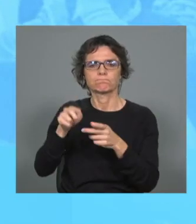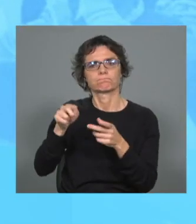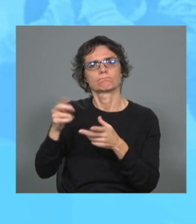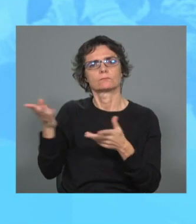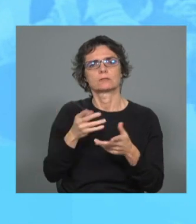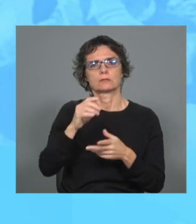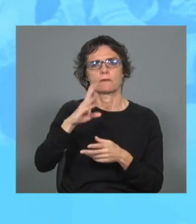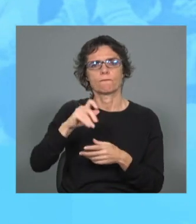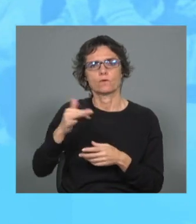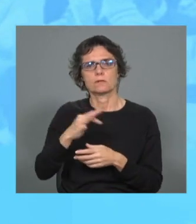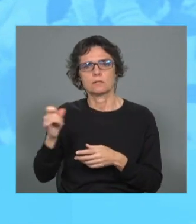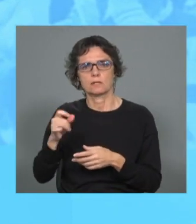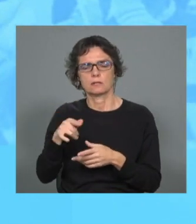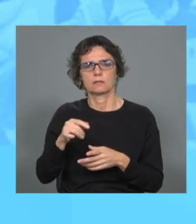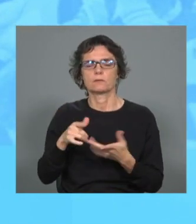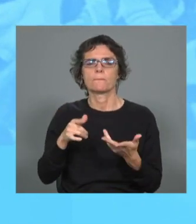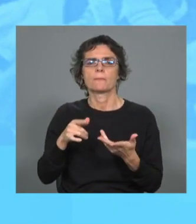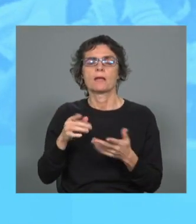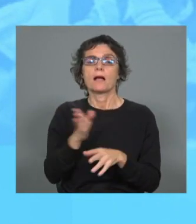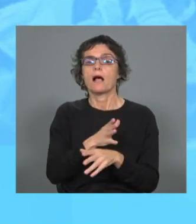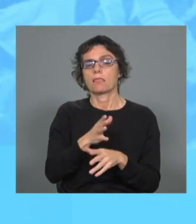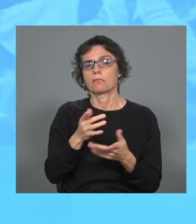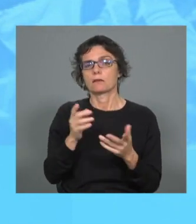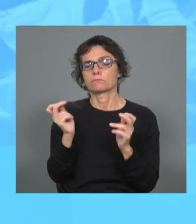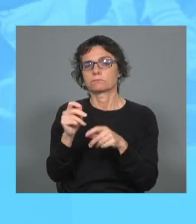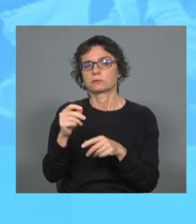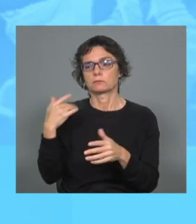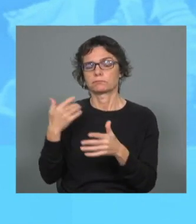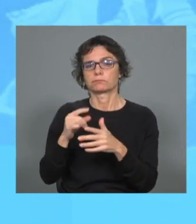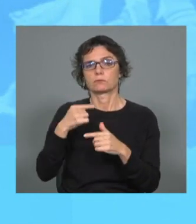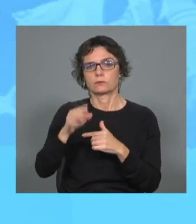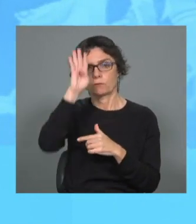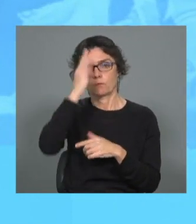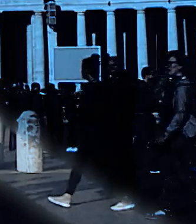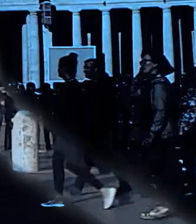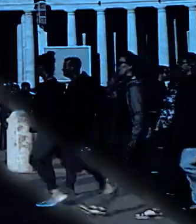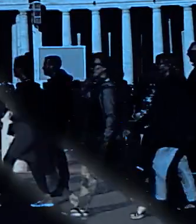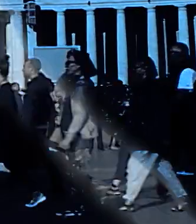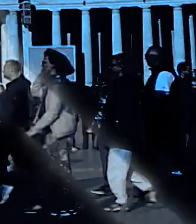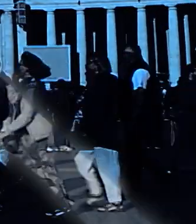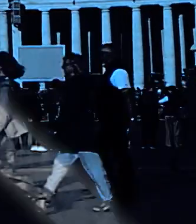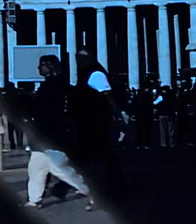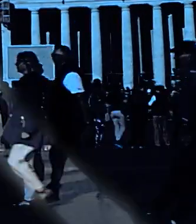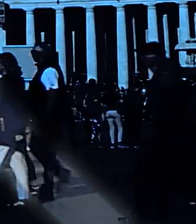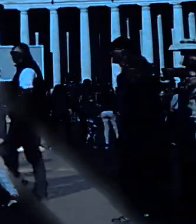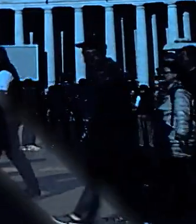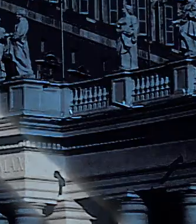de lhe mostrarmos acontecimentos dos últimos dias e a começar pela Semana do Papa Francisco.